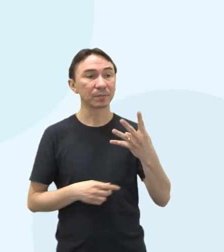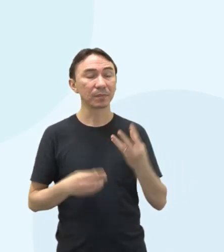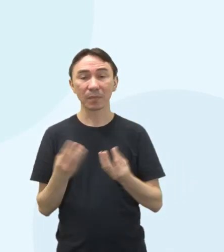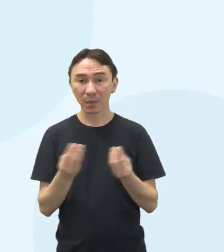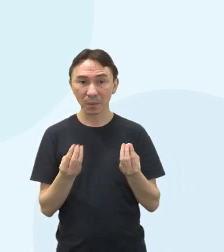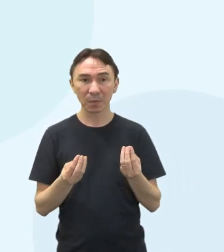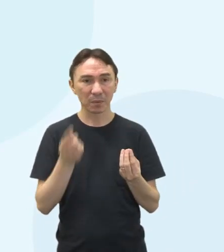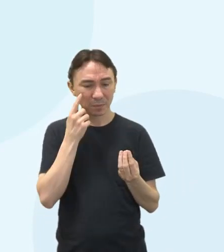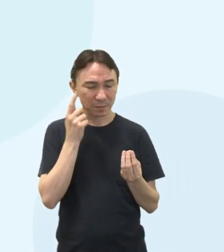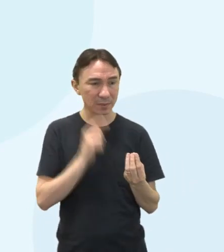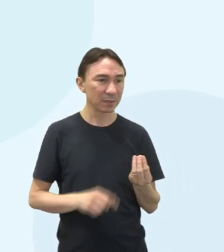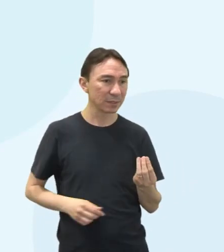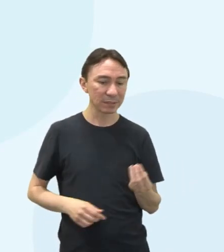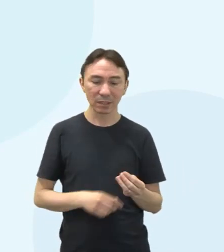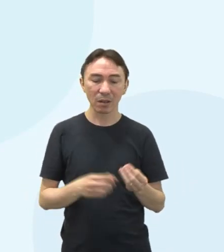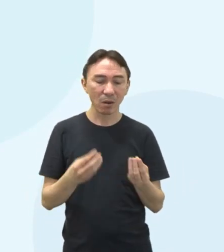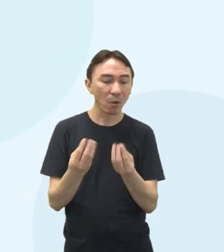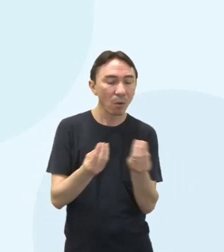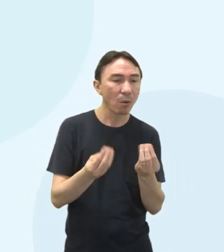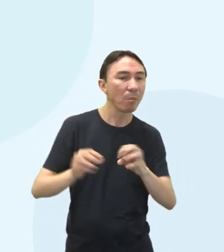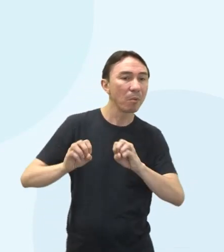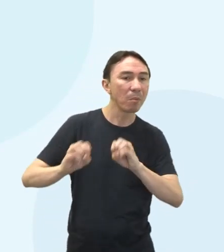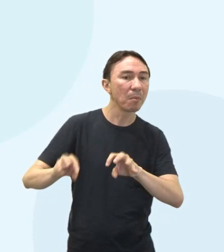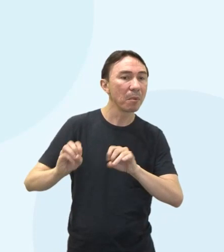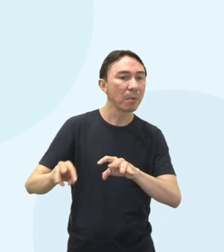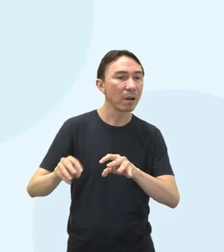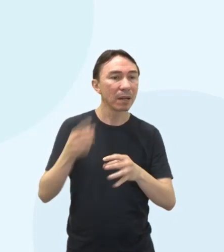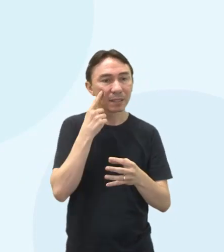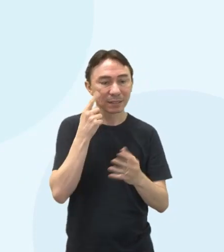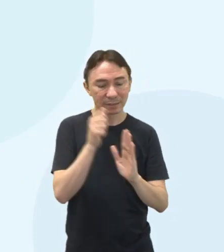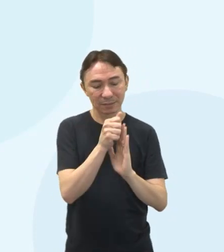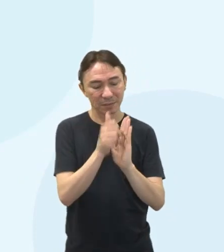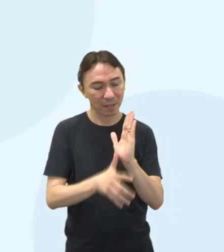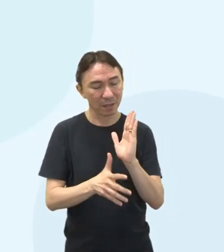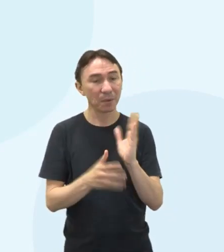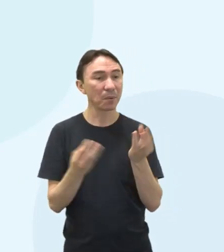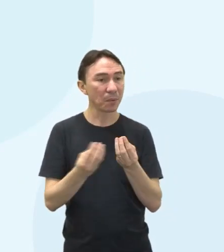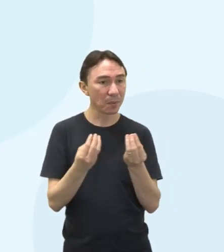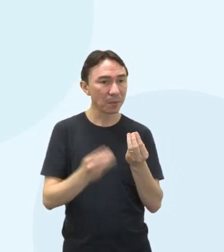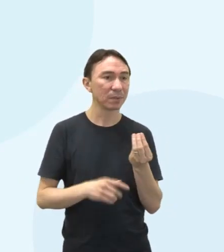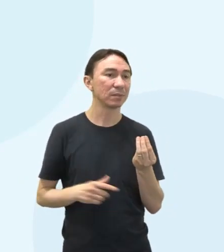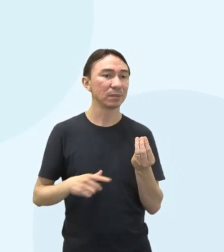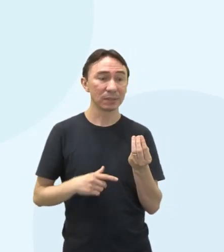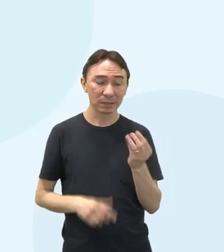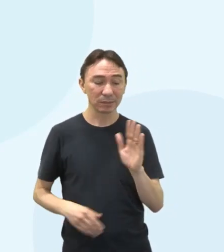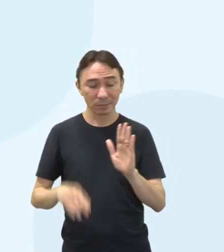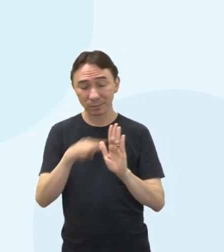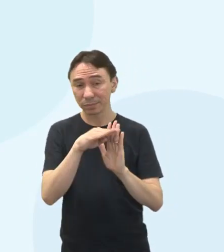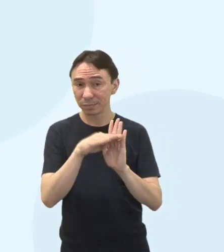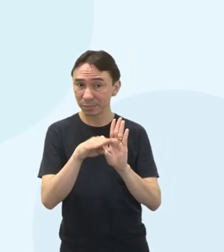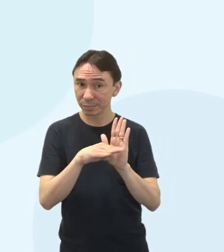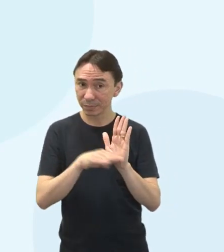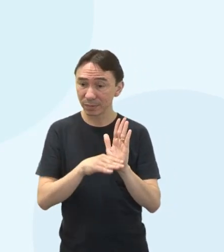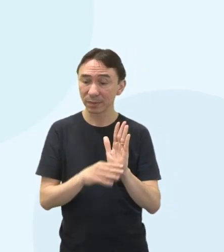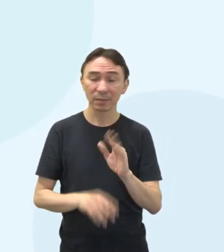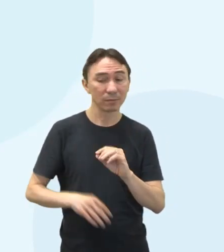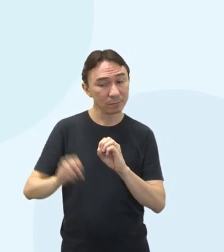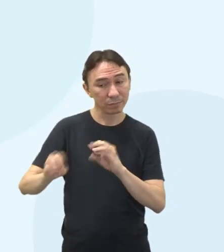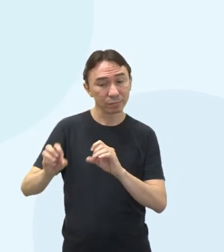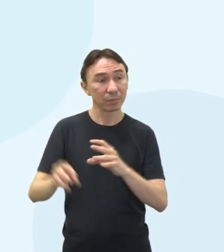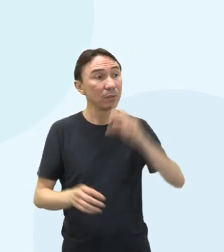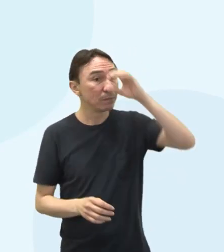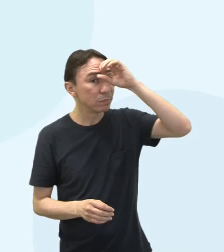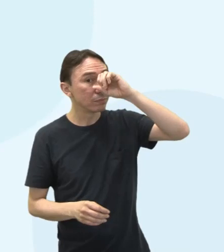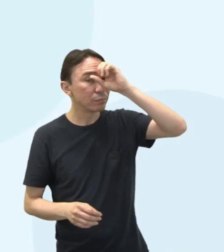a serem garantidas de acordo com a atividade proposta pensando nos critérios de boas situações de aprendizagem